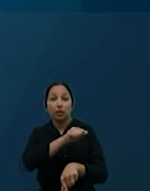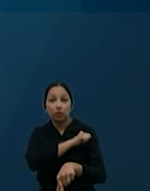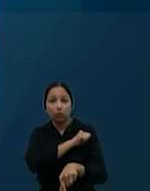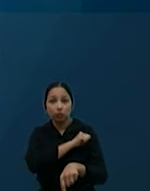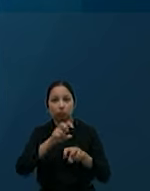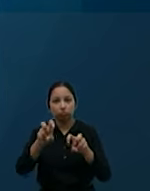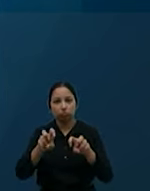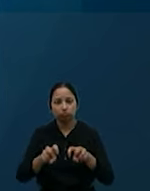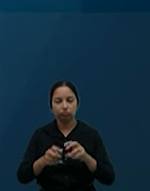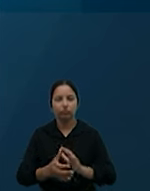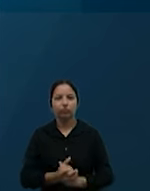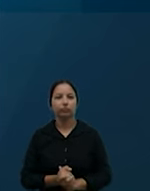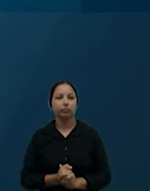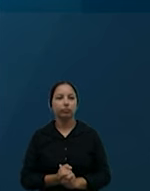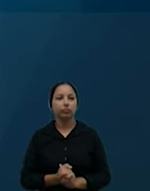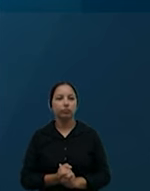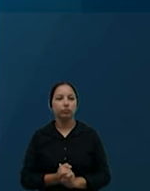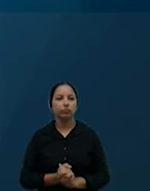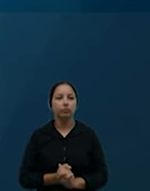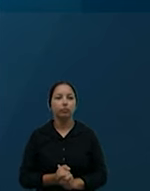itens adiados e retirados.